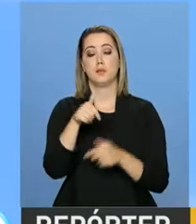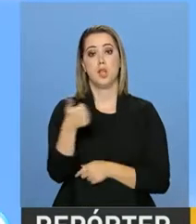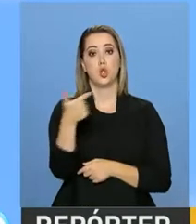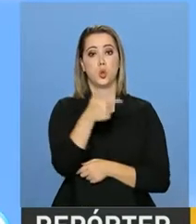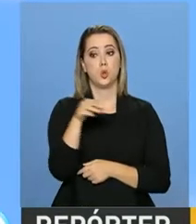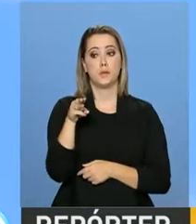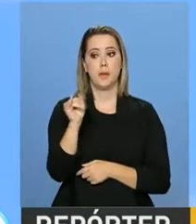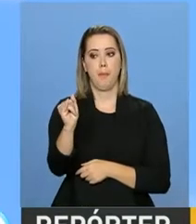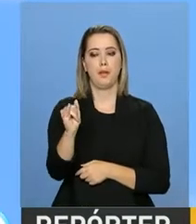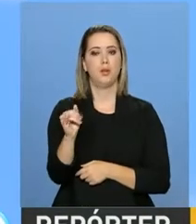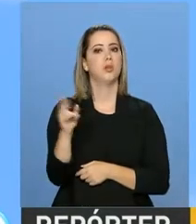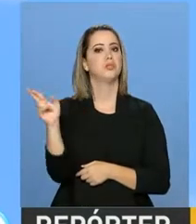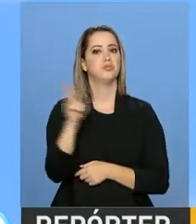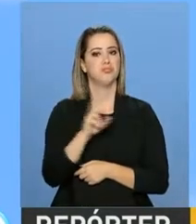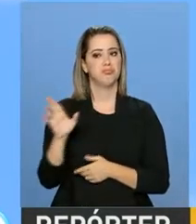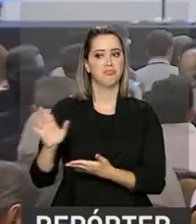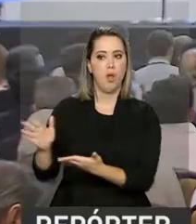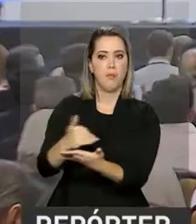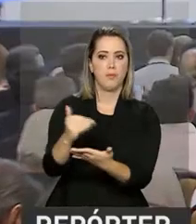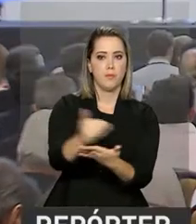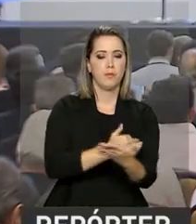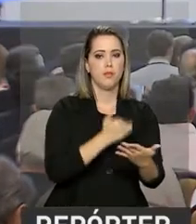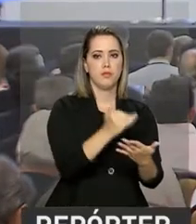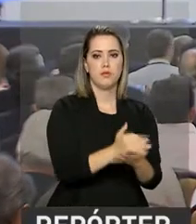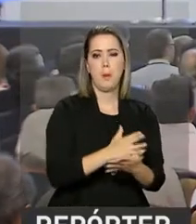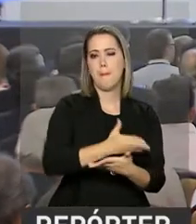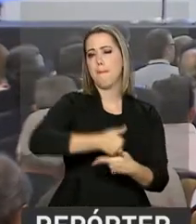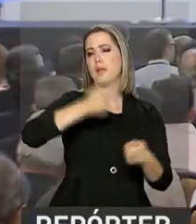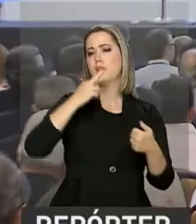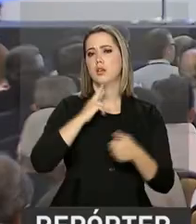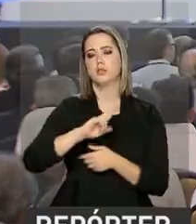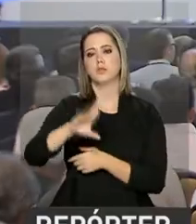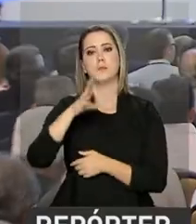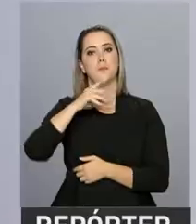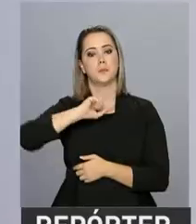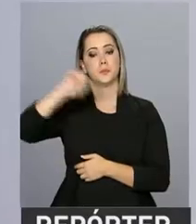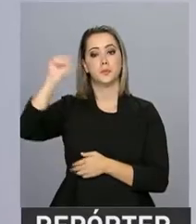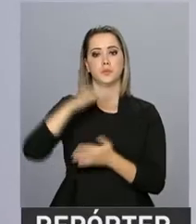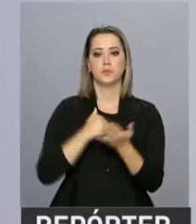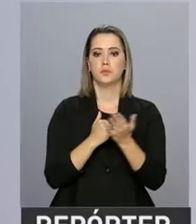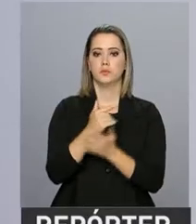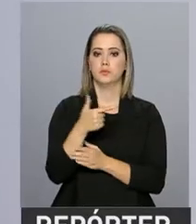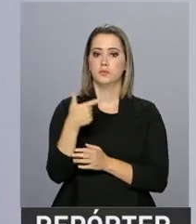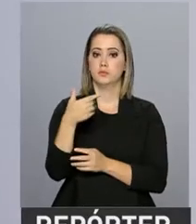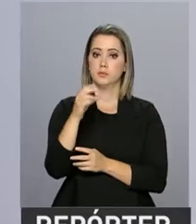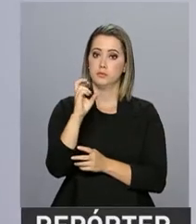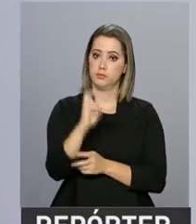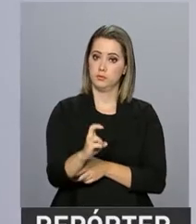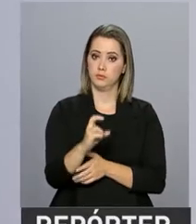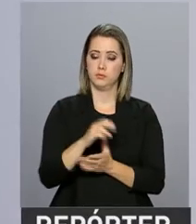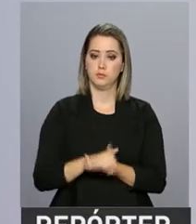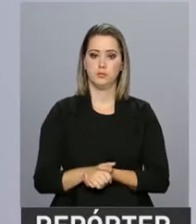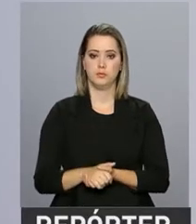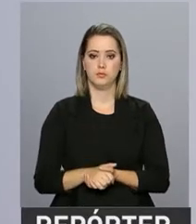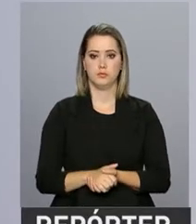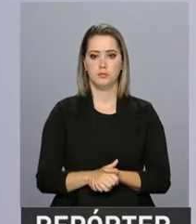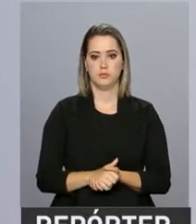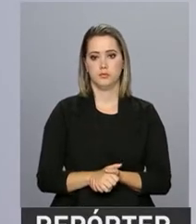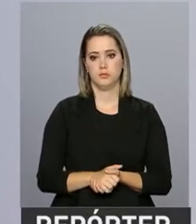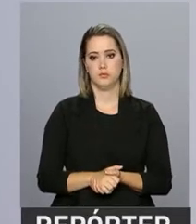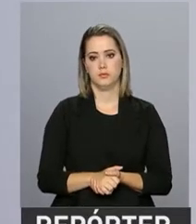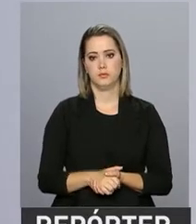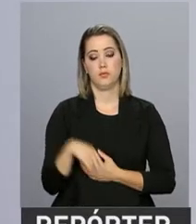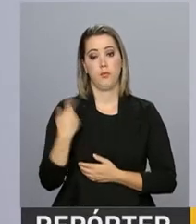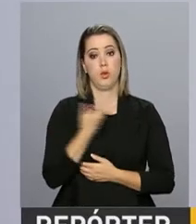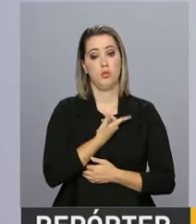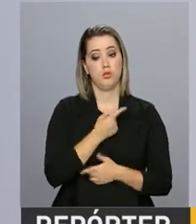e 900 milhões de reais, melhor resultado para meses de abril desde 2015. Nós vamos ver um